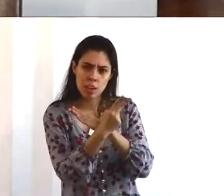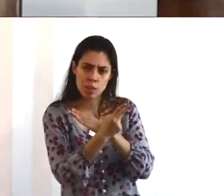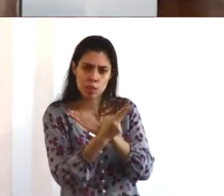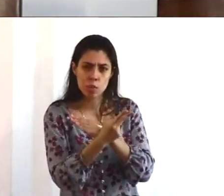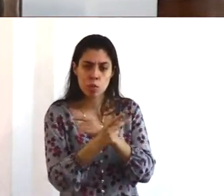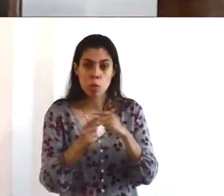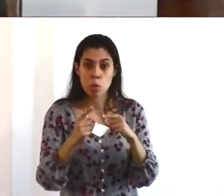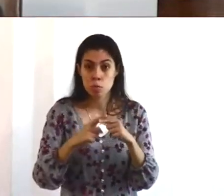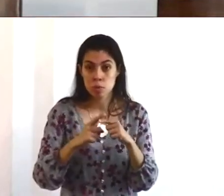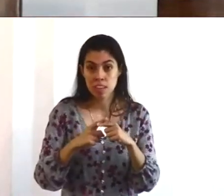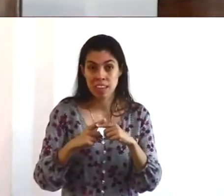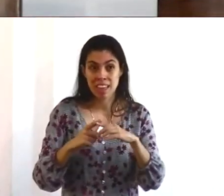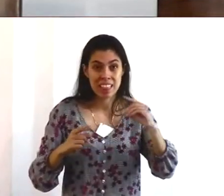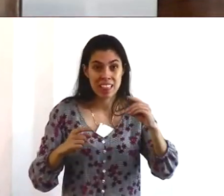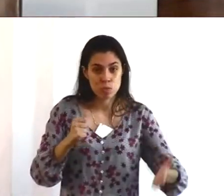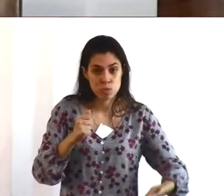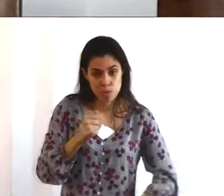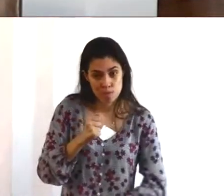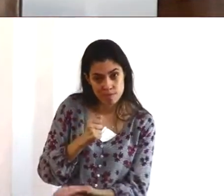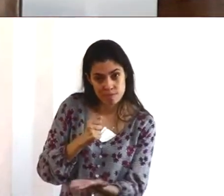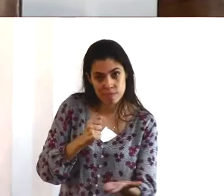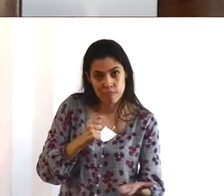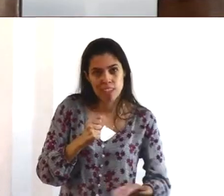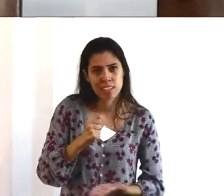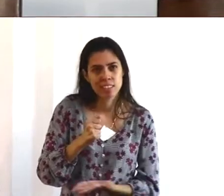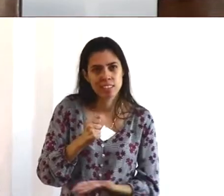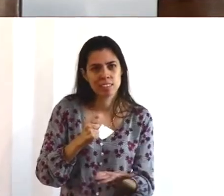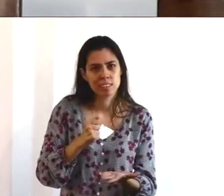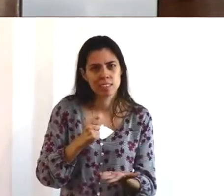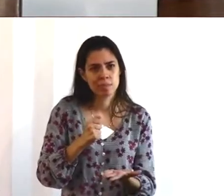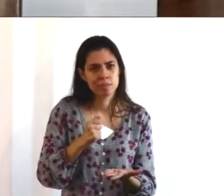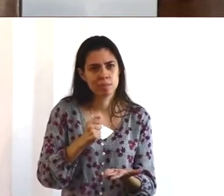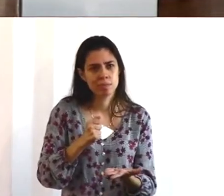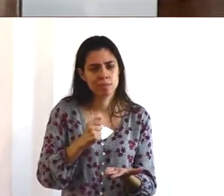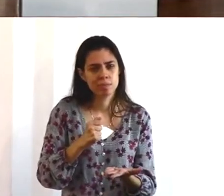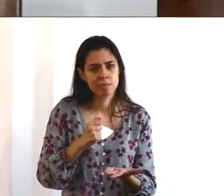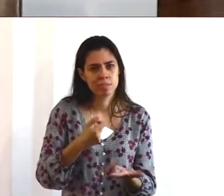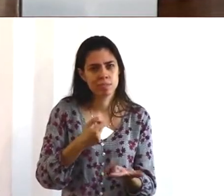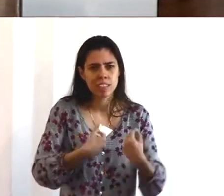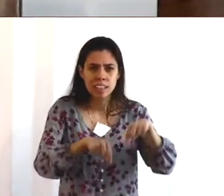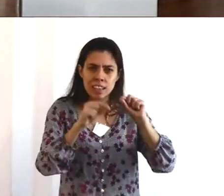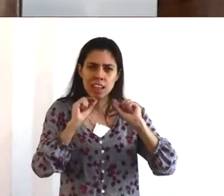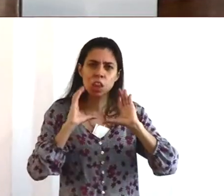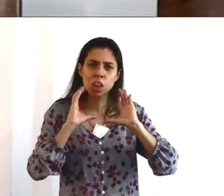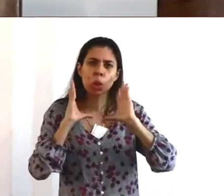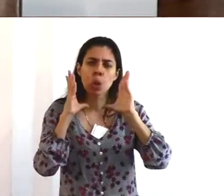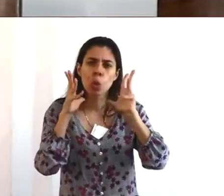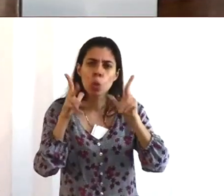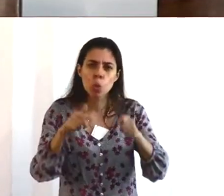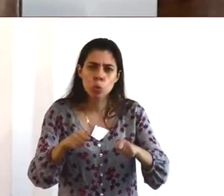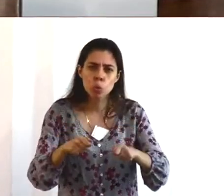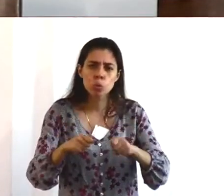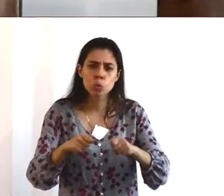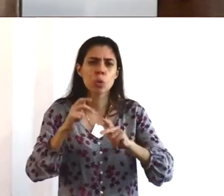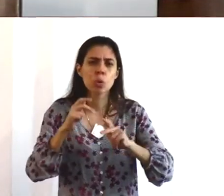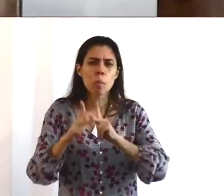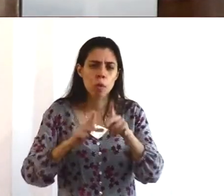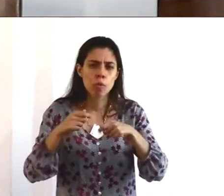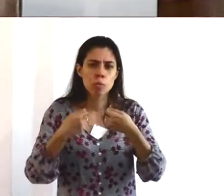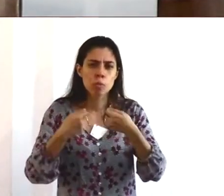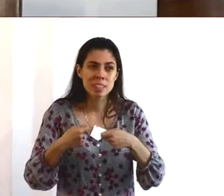e sustentando o seu povo quando esse povo recorre a Ele como refúgio e